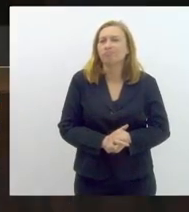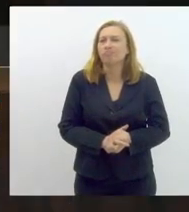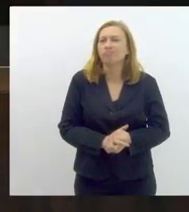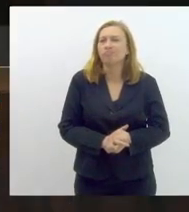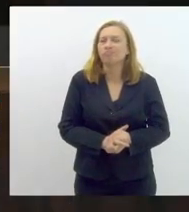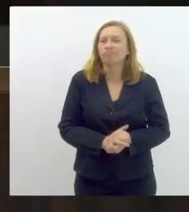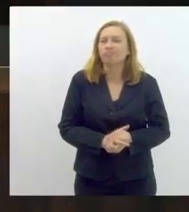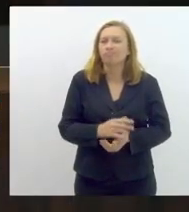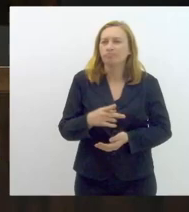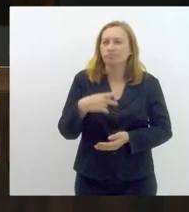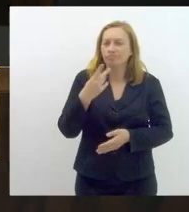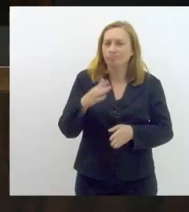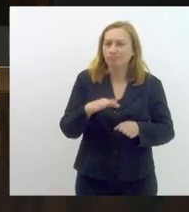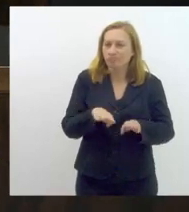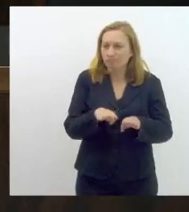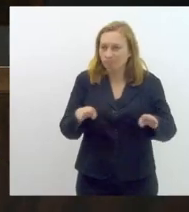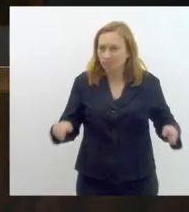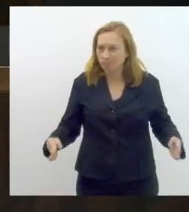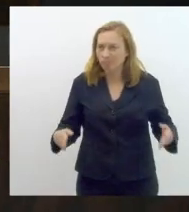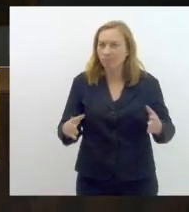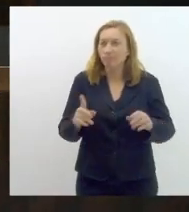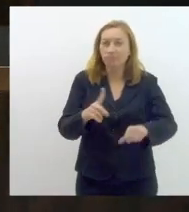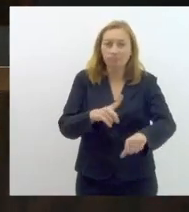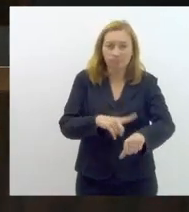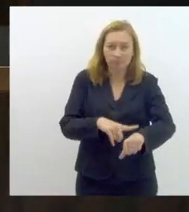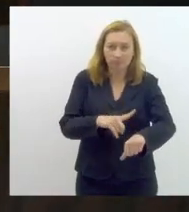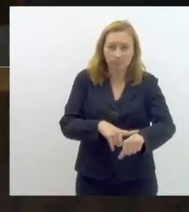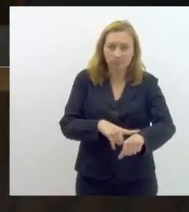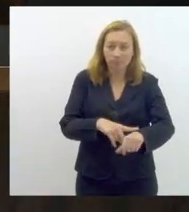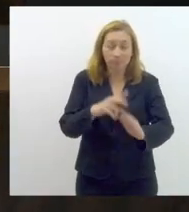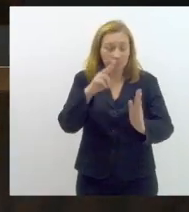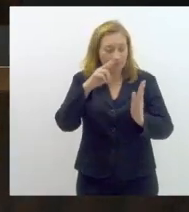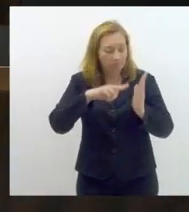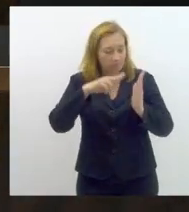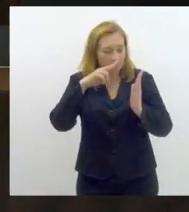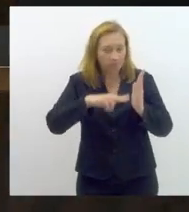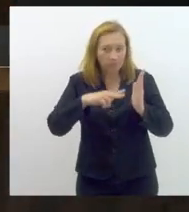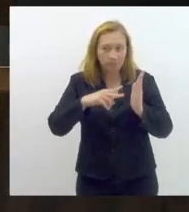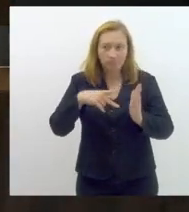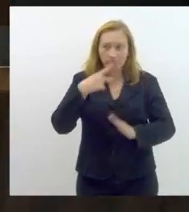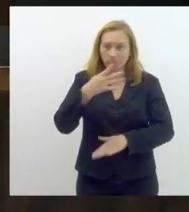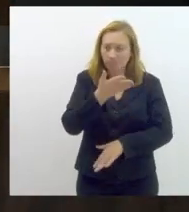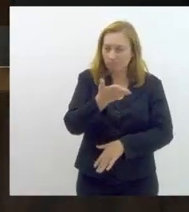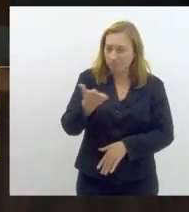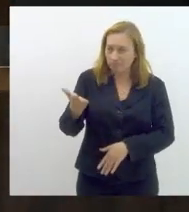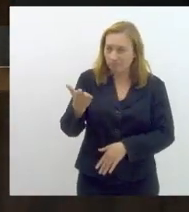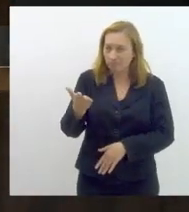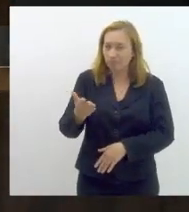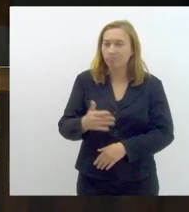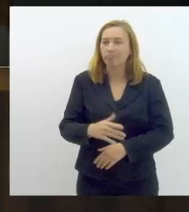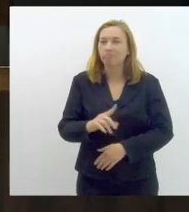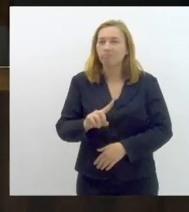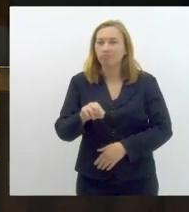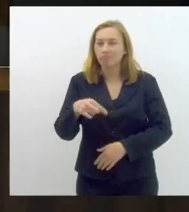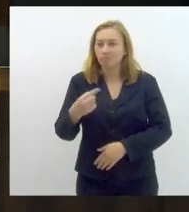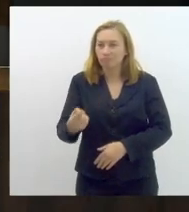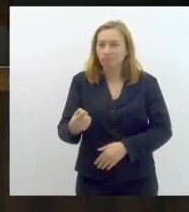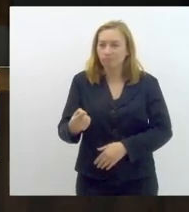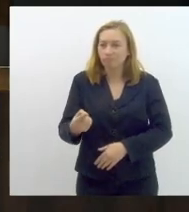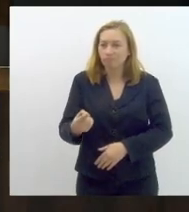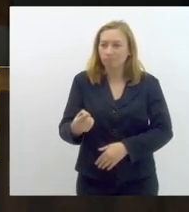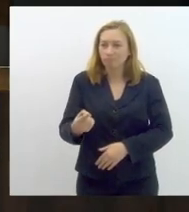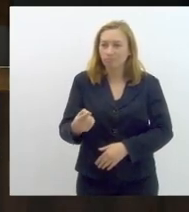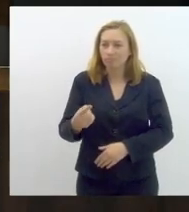mesa, vamos proceder ao momento da leitura do discurso de vocês e, em subsequência,